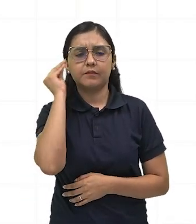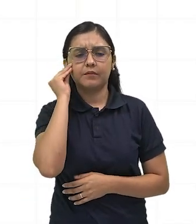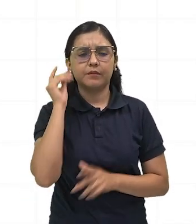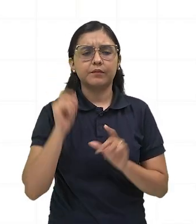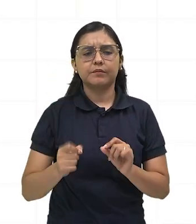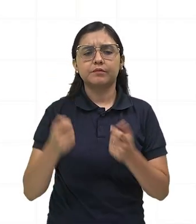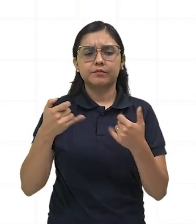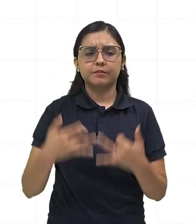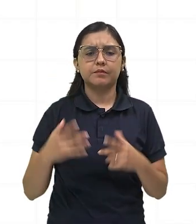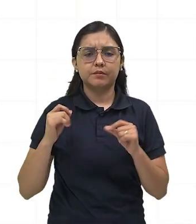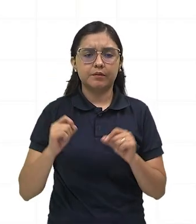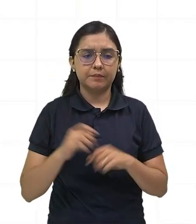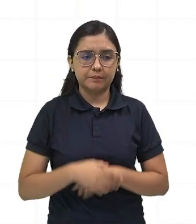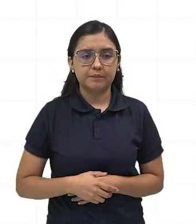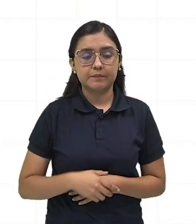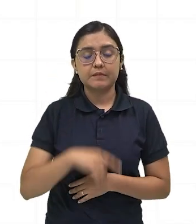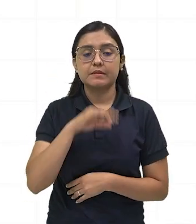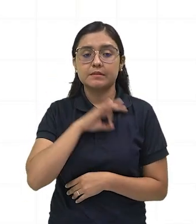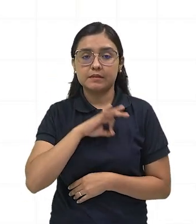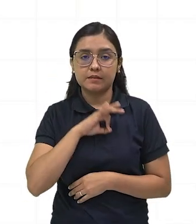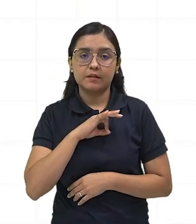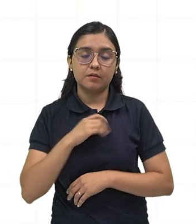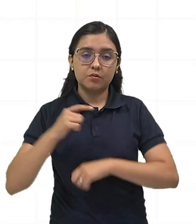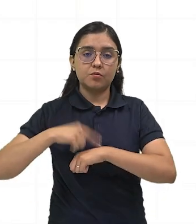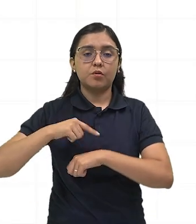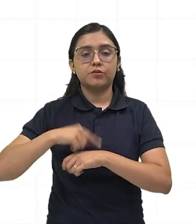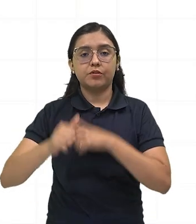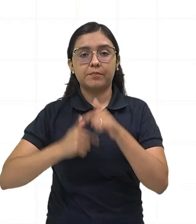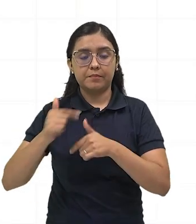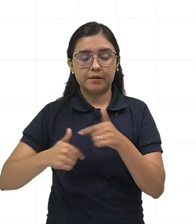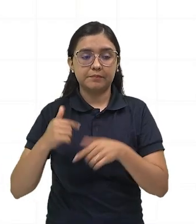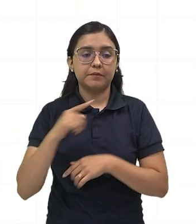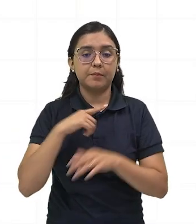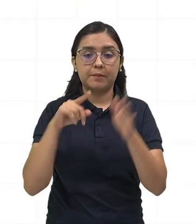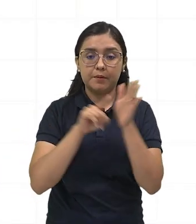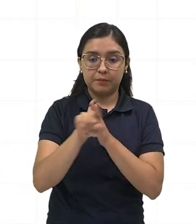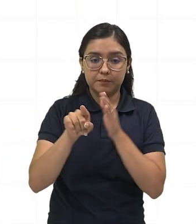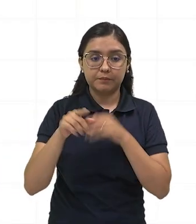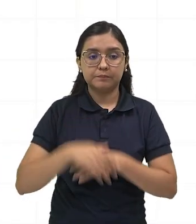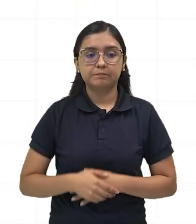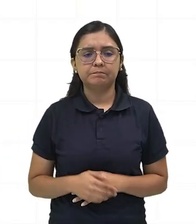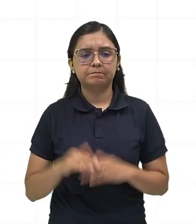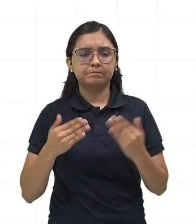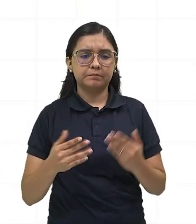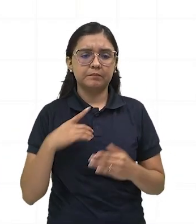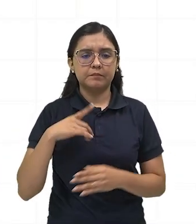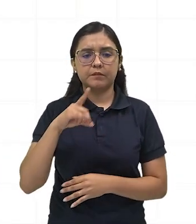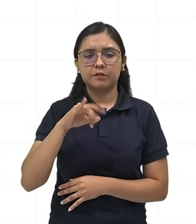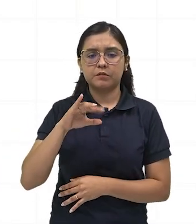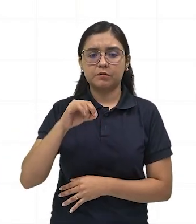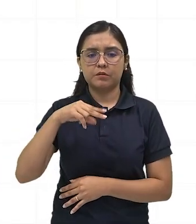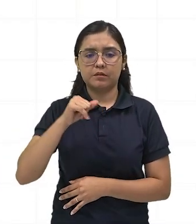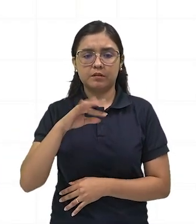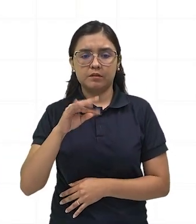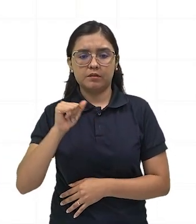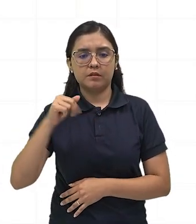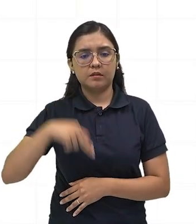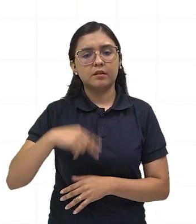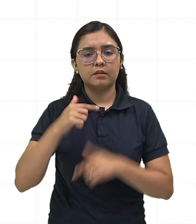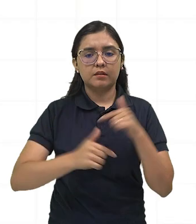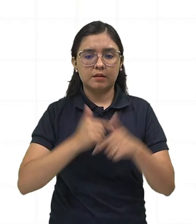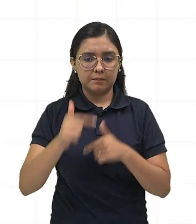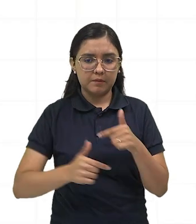exemplo falando de salário e horas trabalhadas. Temos uma pergunta. Suponha que Jonathan trabalhe